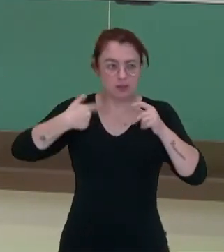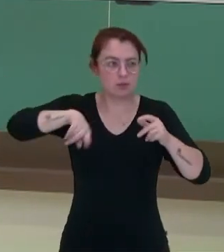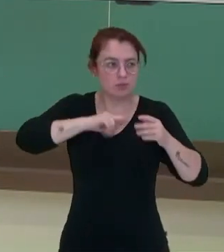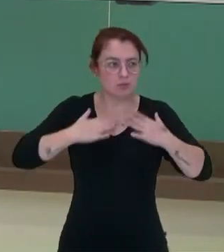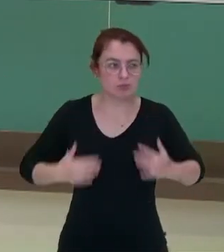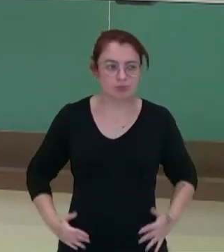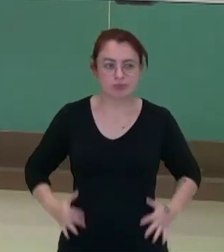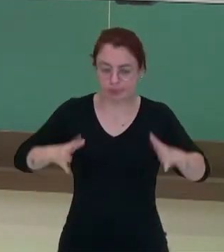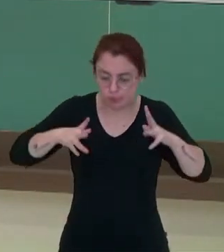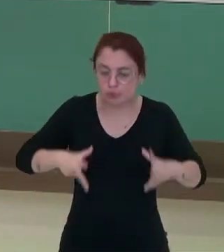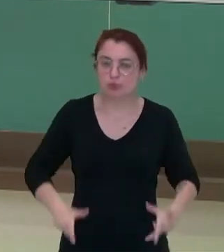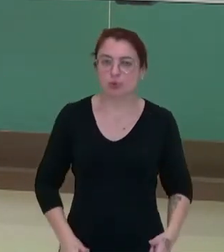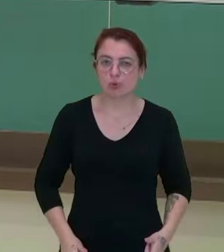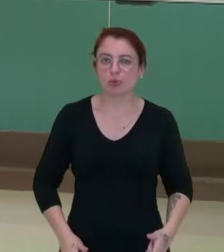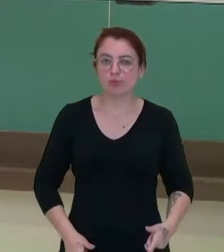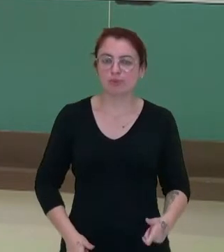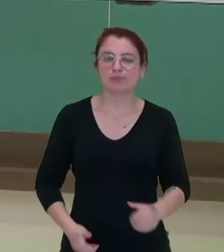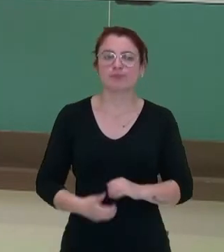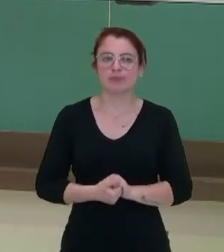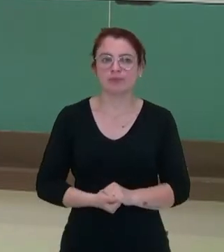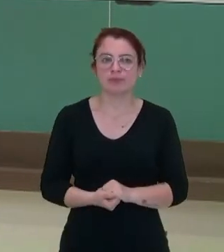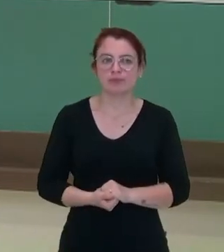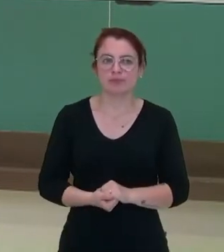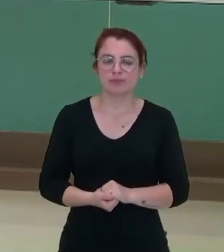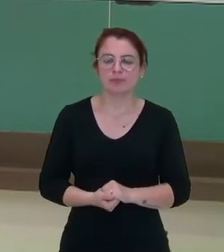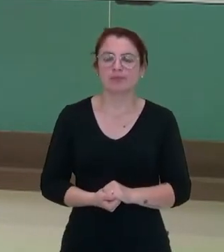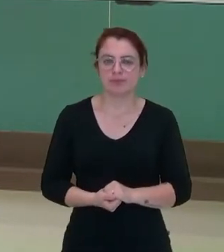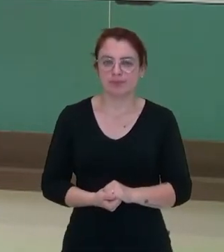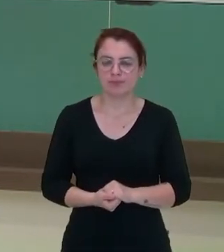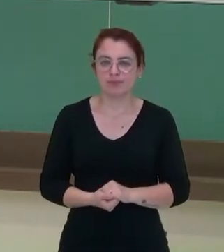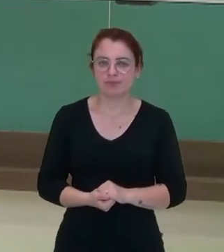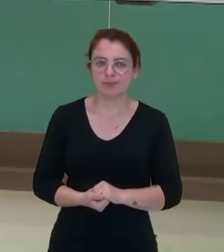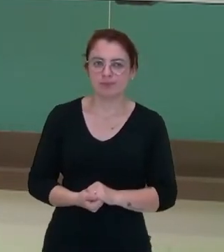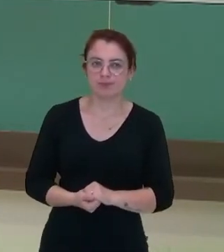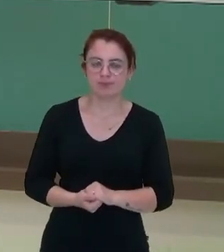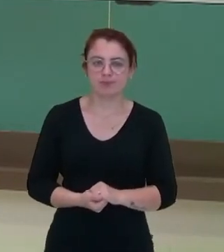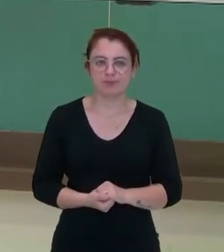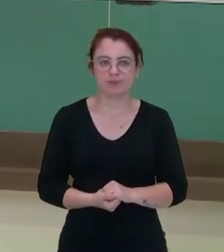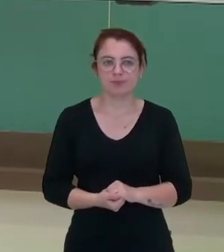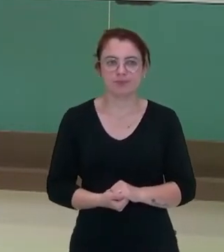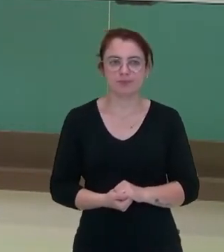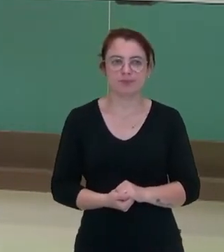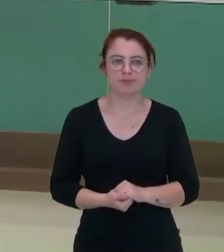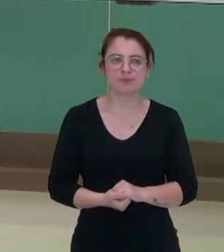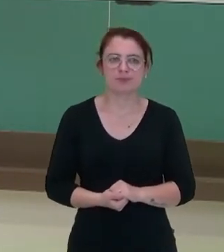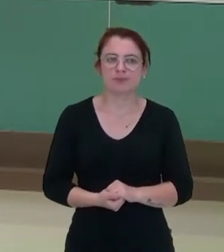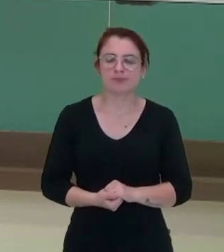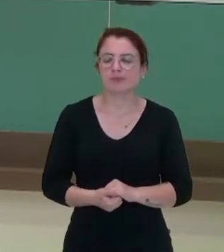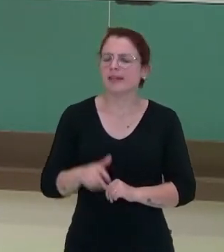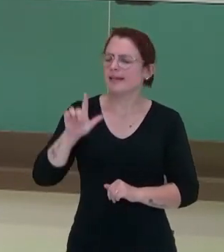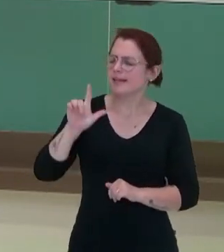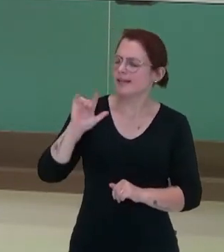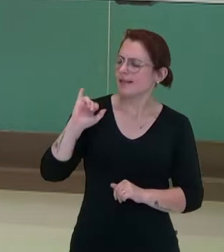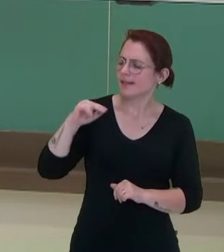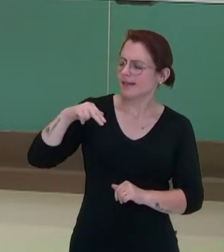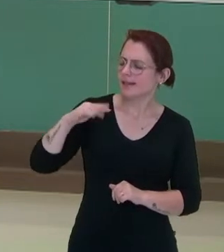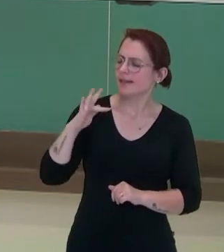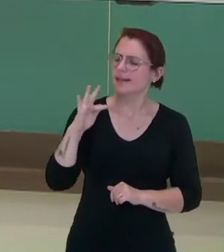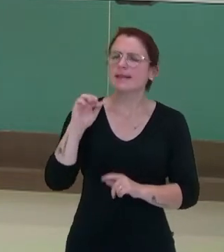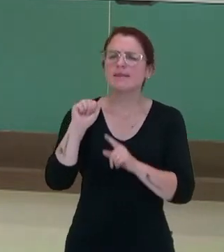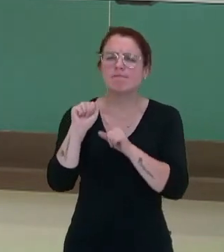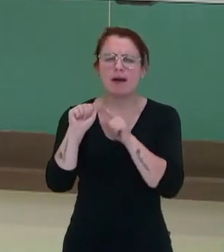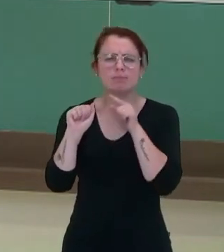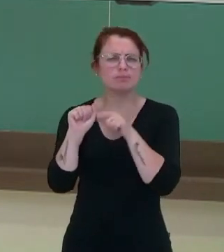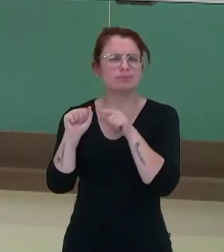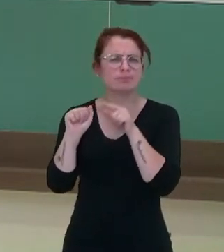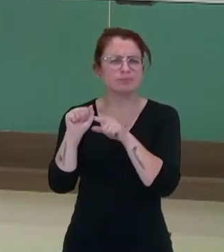as outras estruturas estão em lugares específicos para desempenhar os seus papéis. Bom, a gente tem que entender, quando a gente